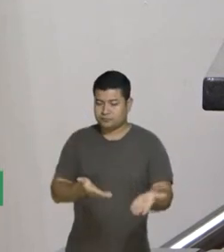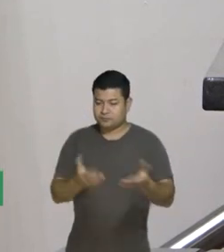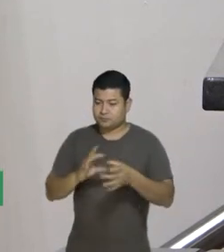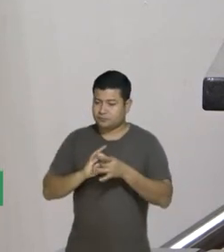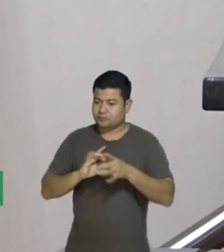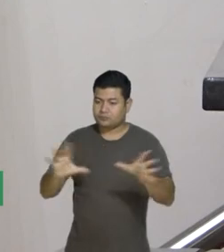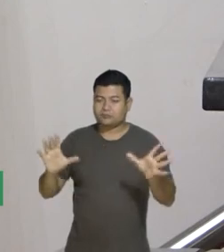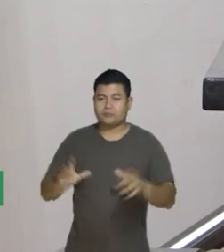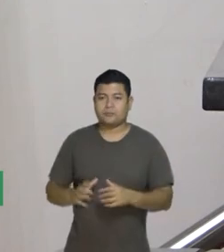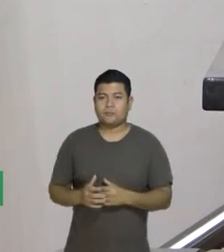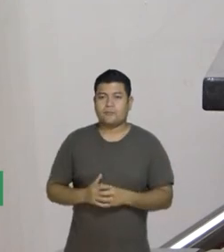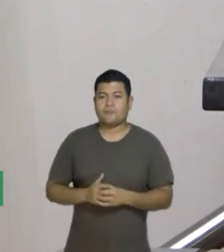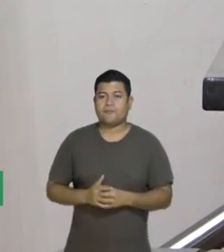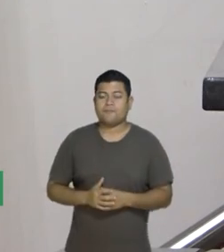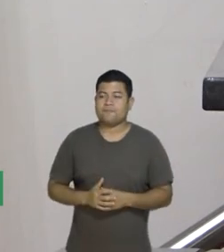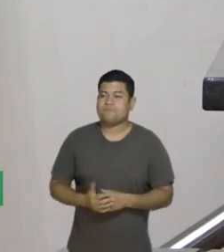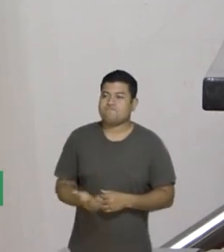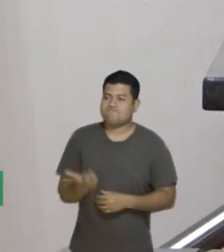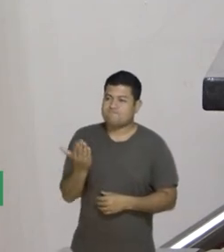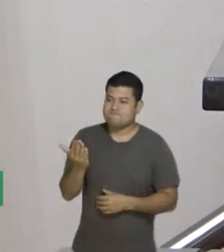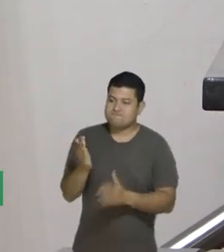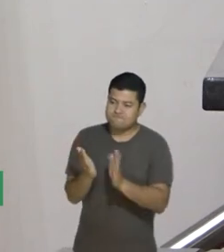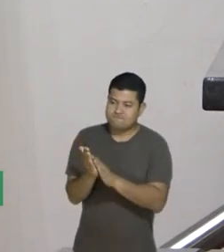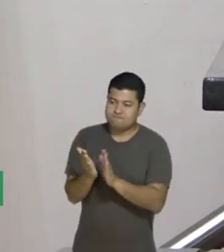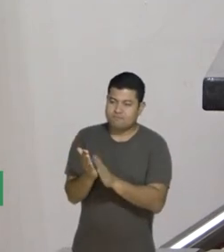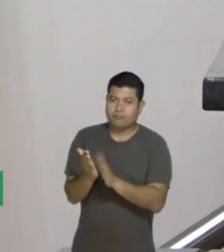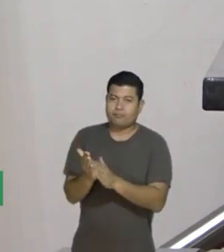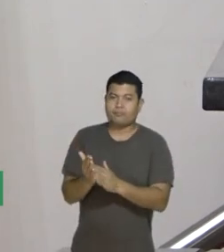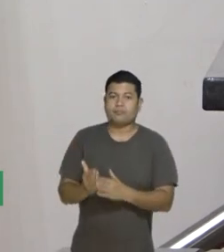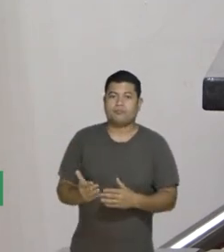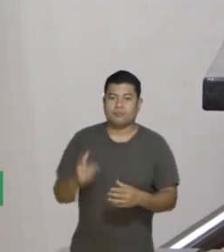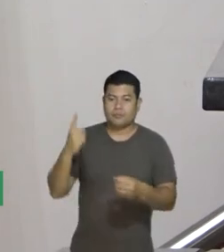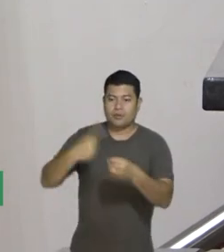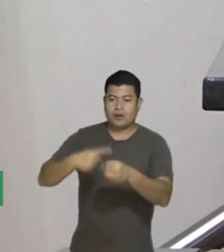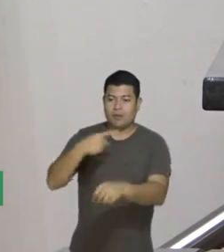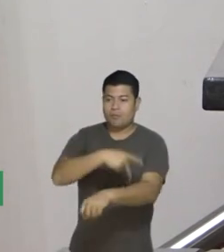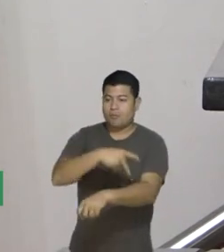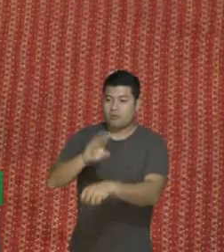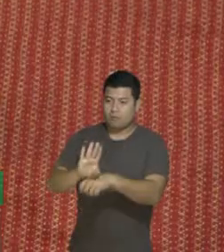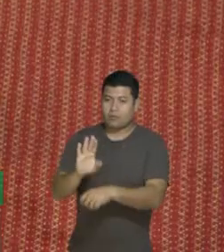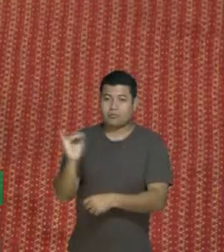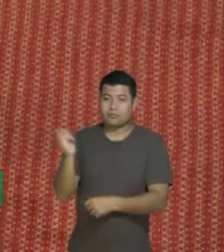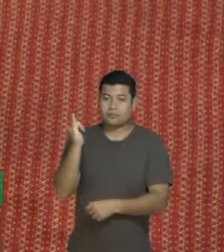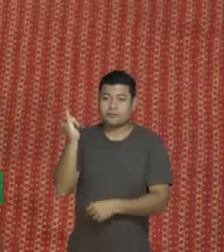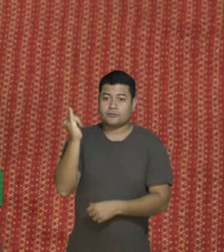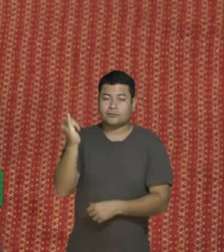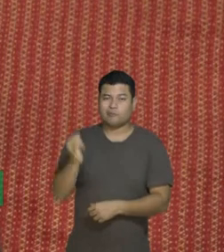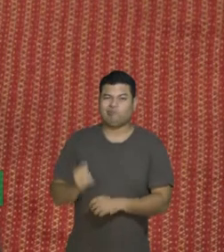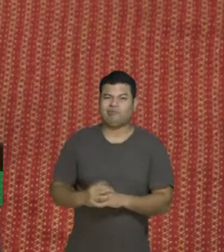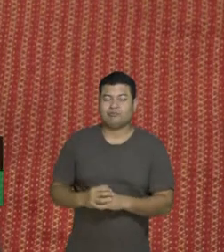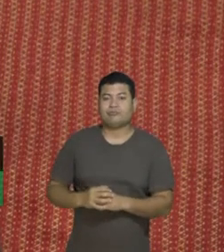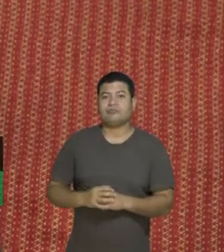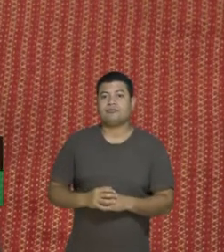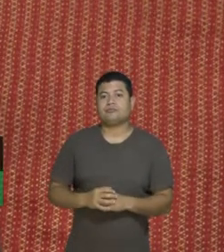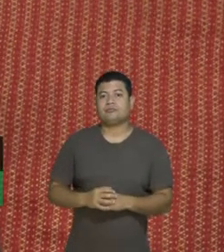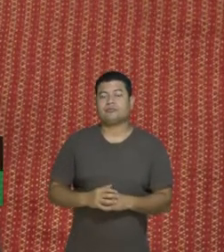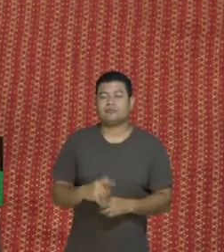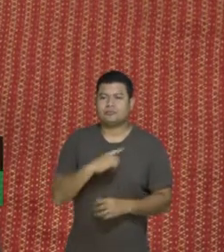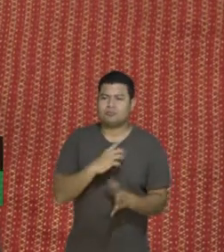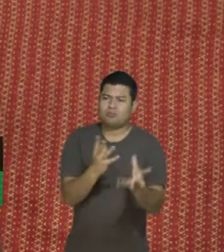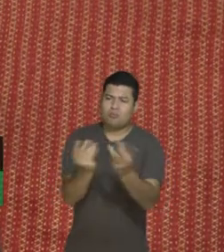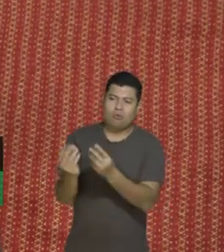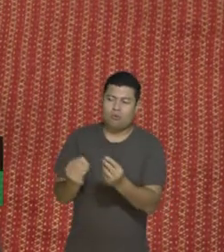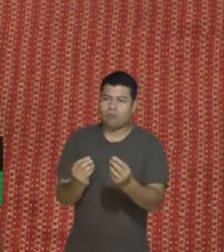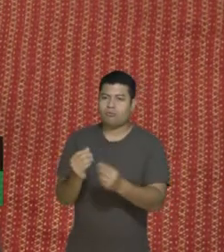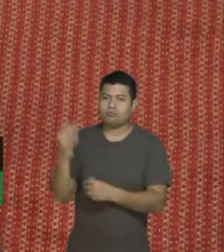Emerson, parabenizar também o município de Porto Belo, lá da nossa região. Porto Belo tem muitos encantos, né? Foi mostrado